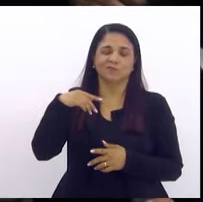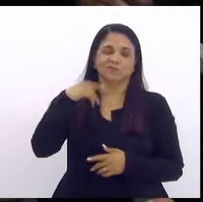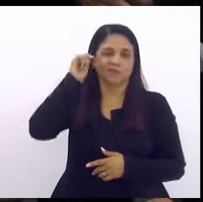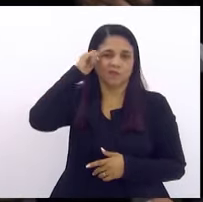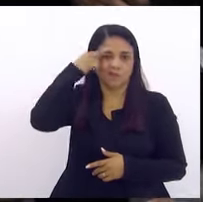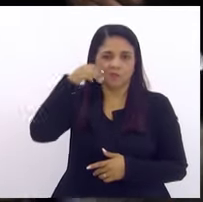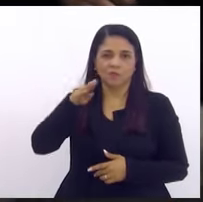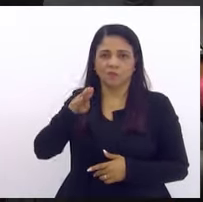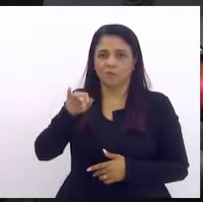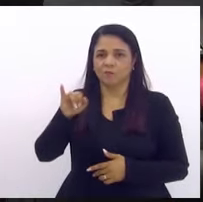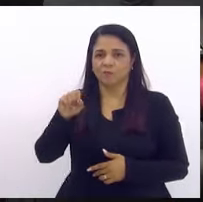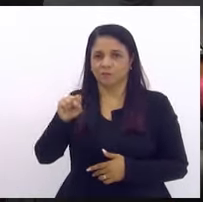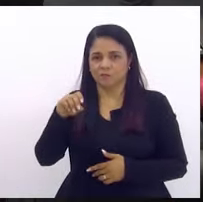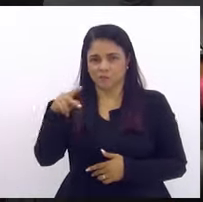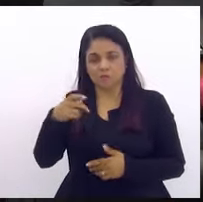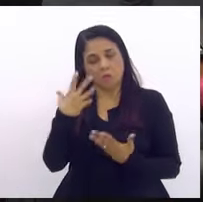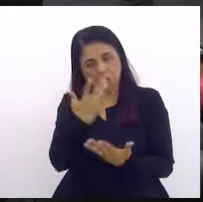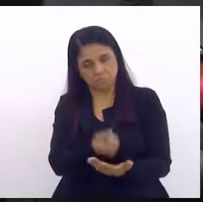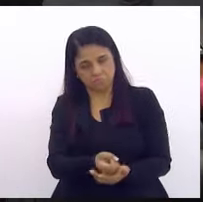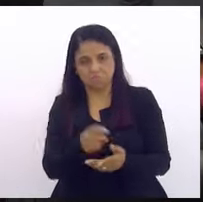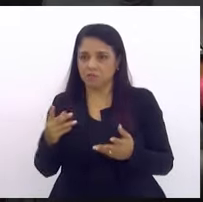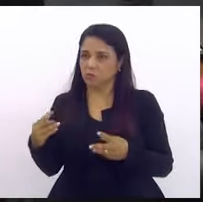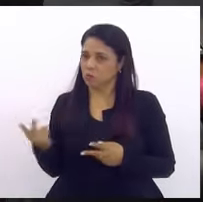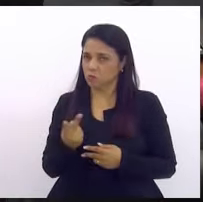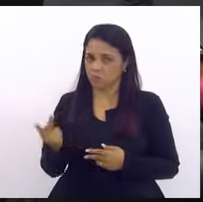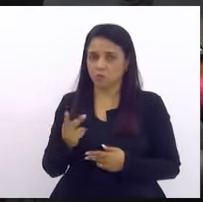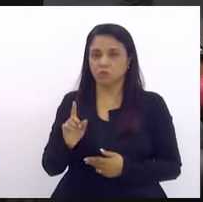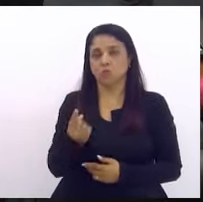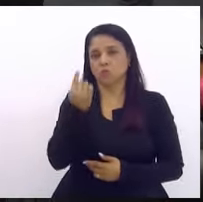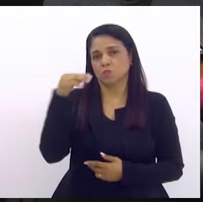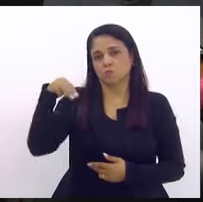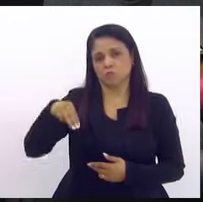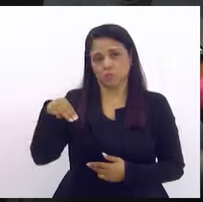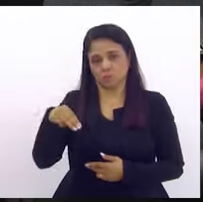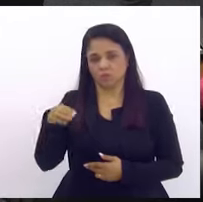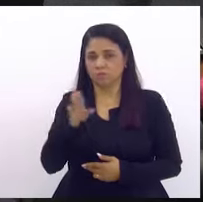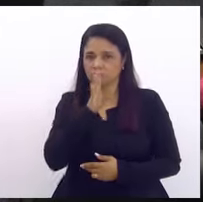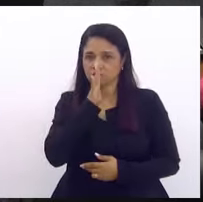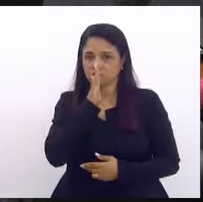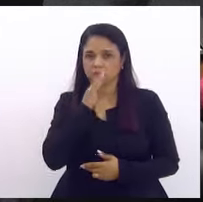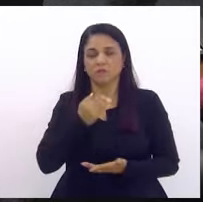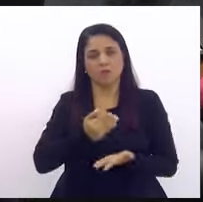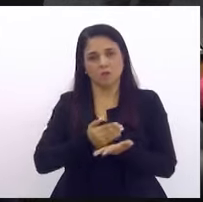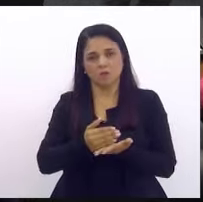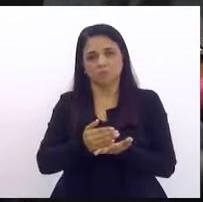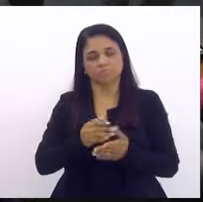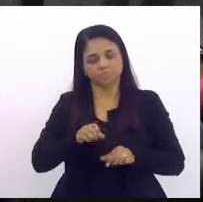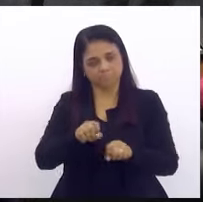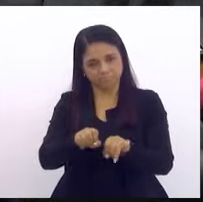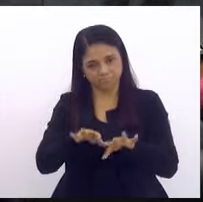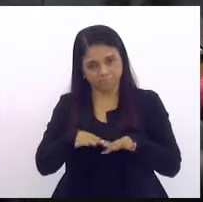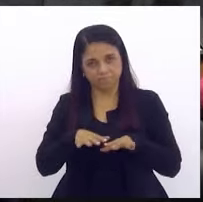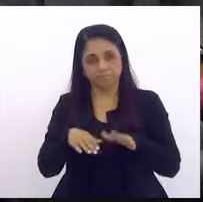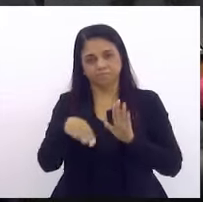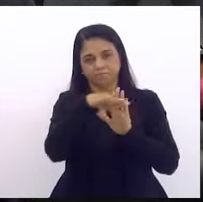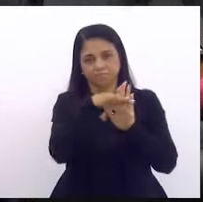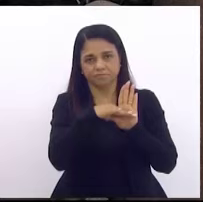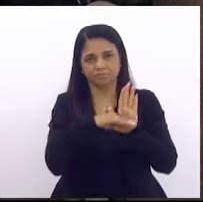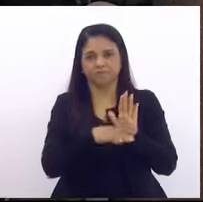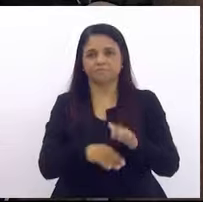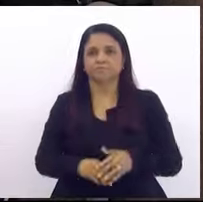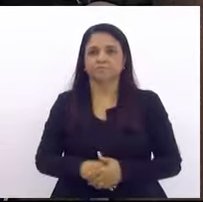obrigada. Presidência defere o pedido de Vossa Excelência para ambos. Vamos a um minuto de silêncio, em seguida daremos início à pauta.